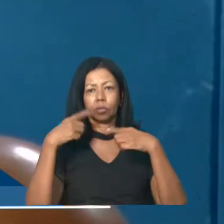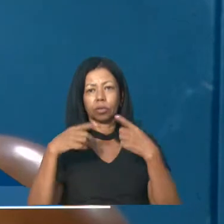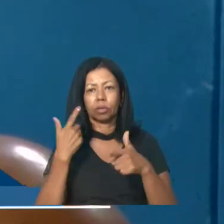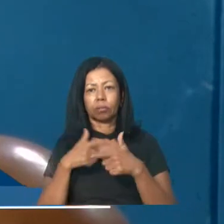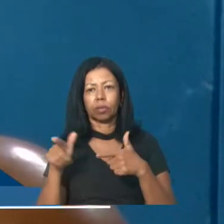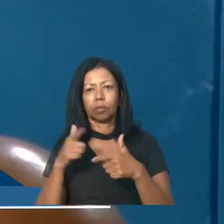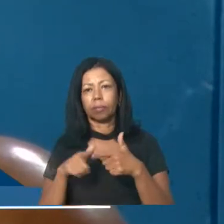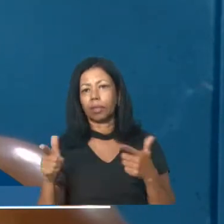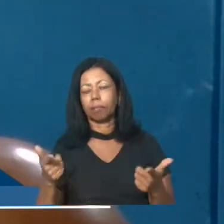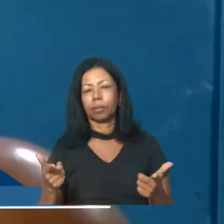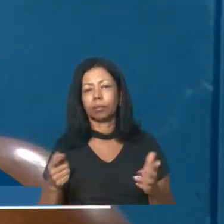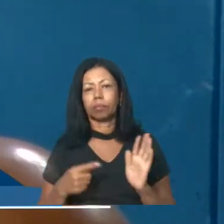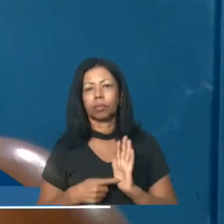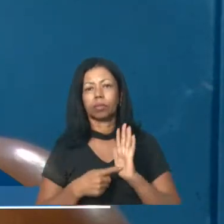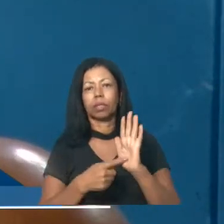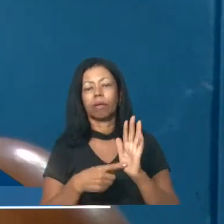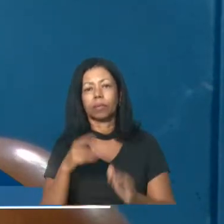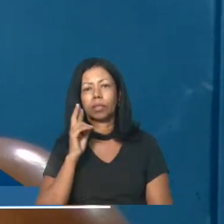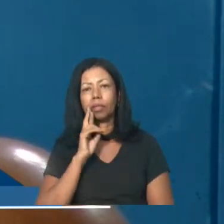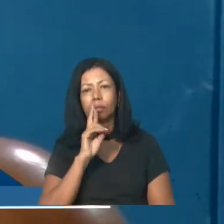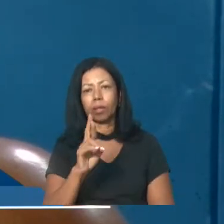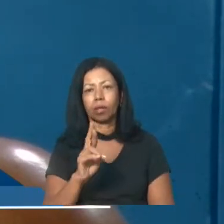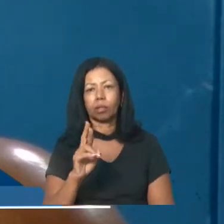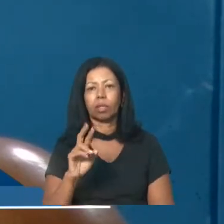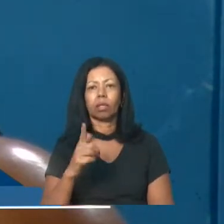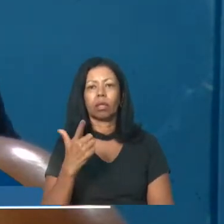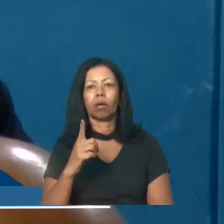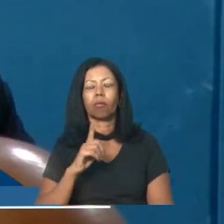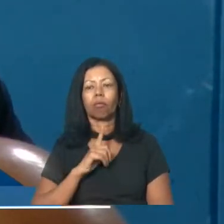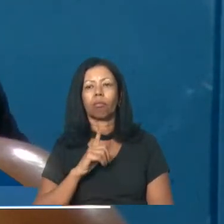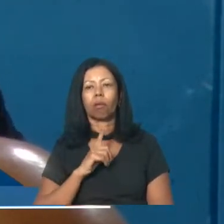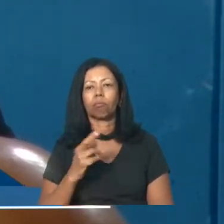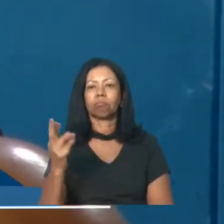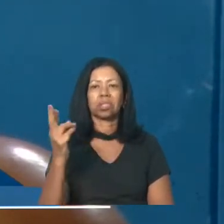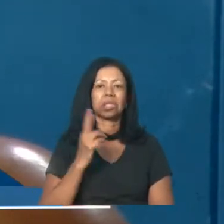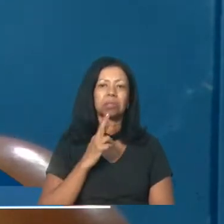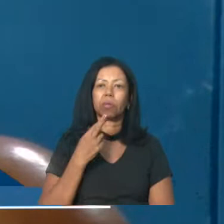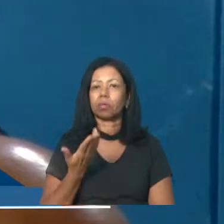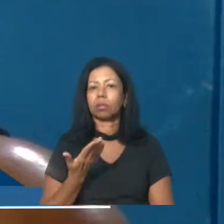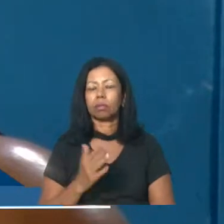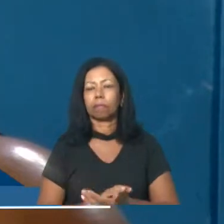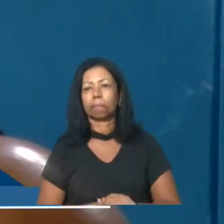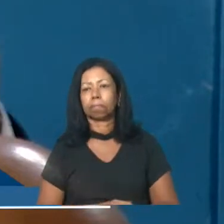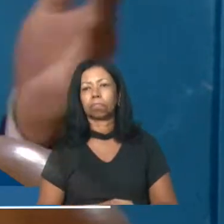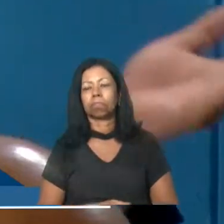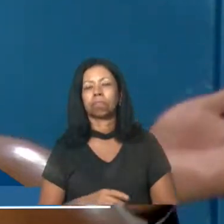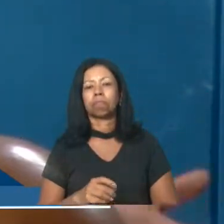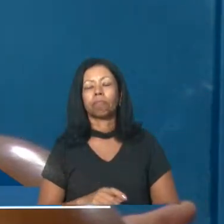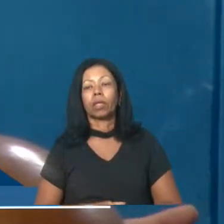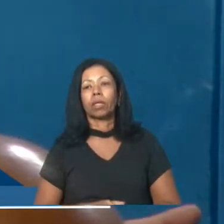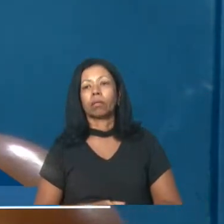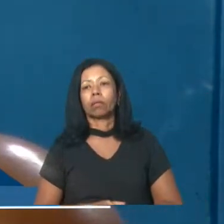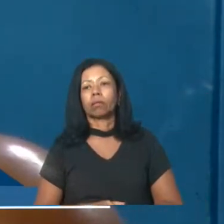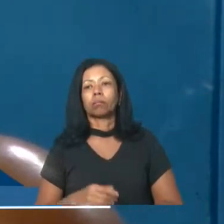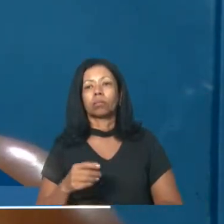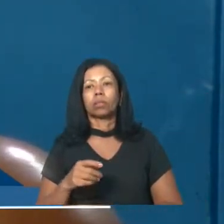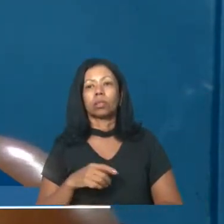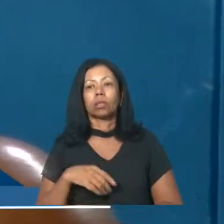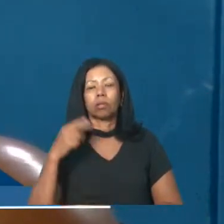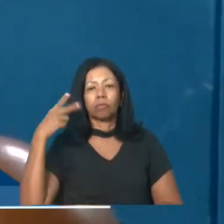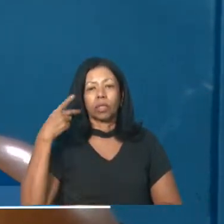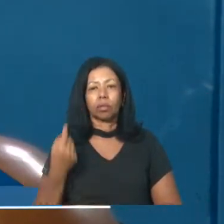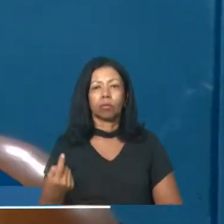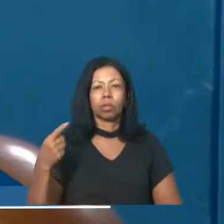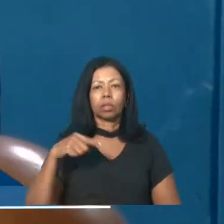problemas. Apontamos soluções que não tem o quê? O feedback. Eu duvido aqui um vereador trazer